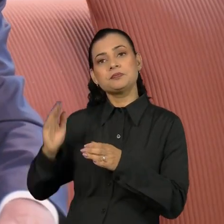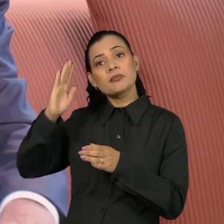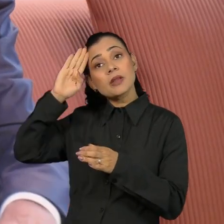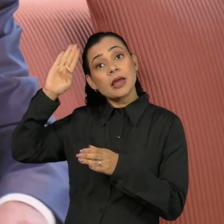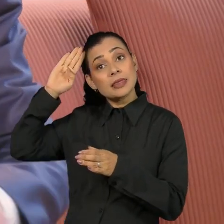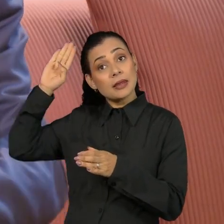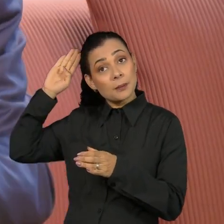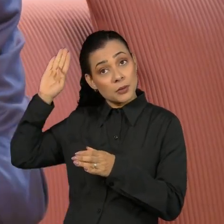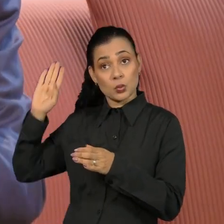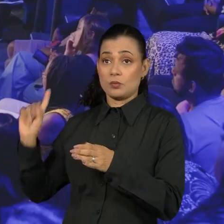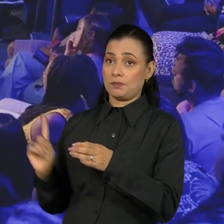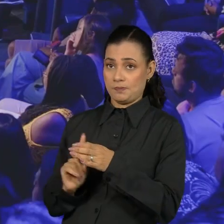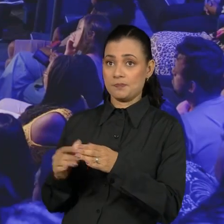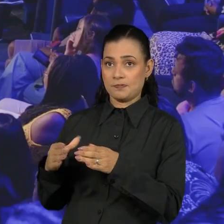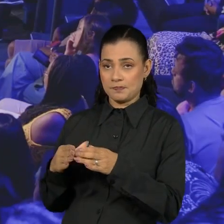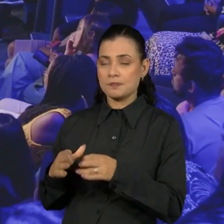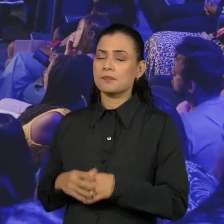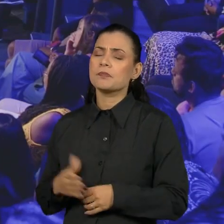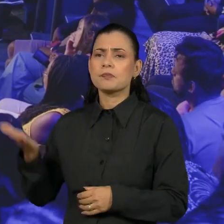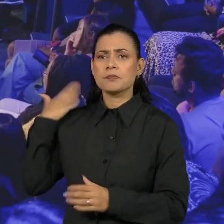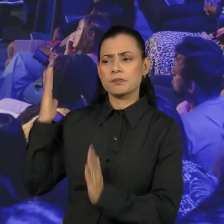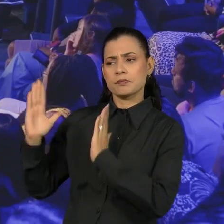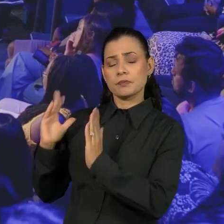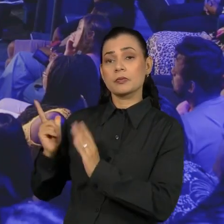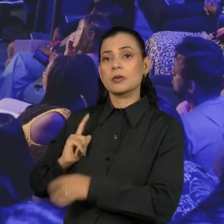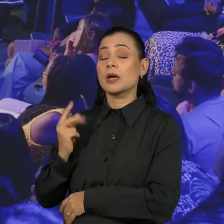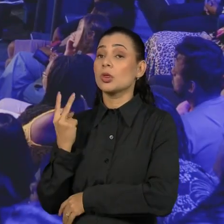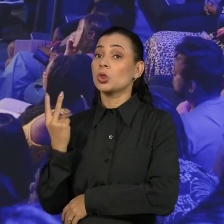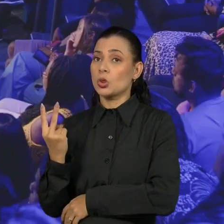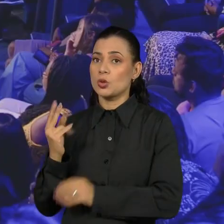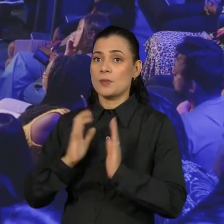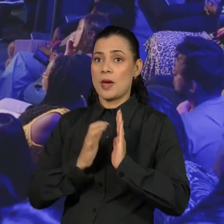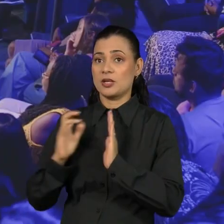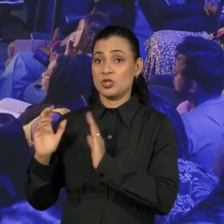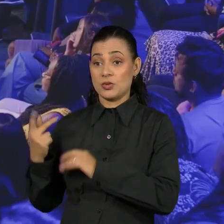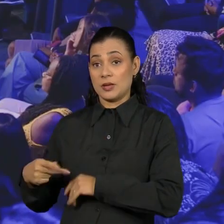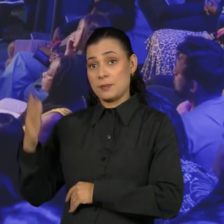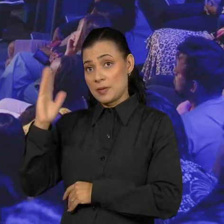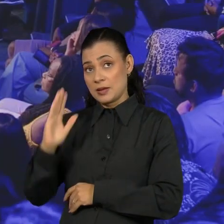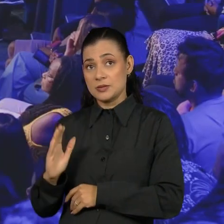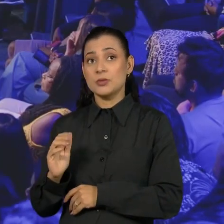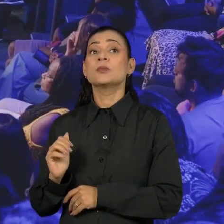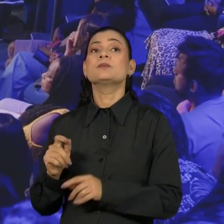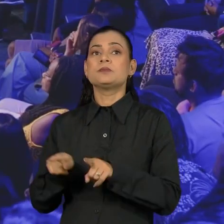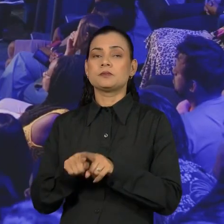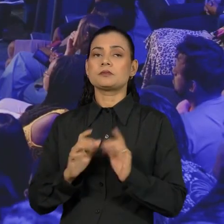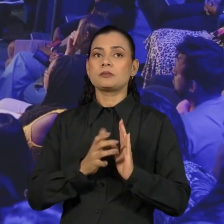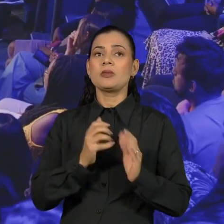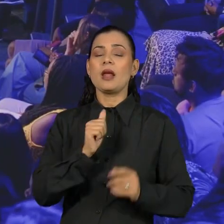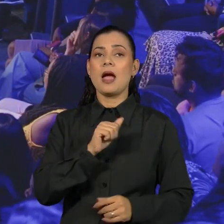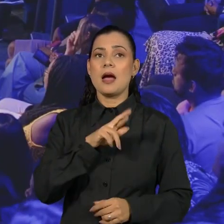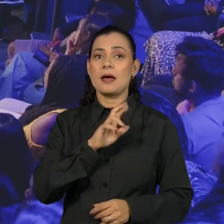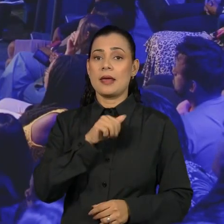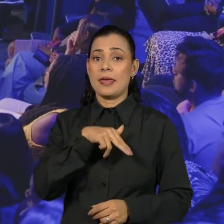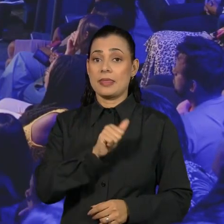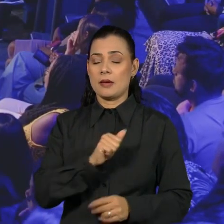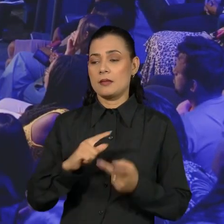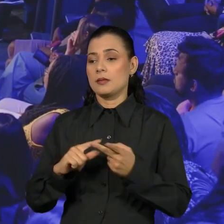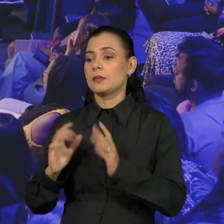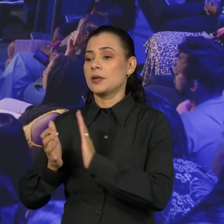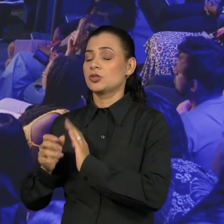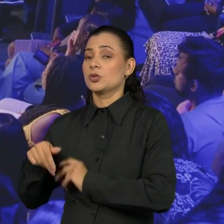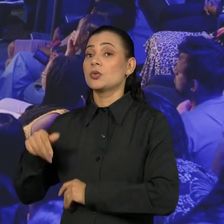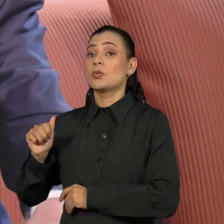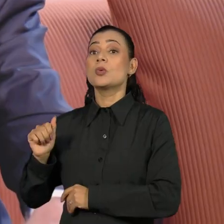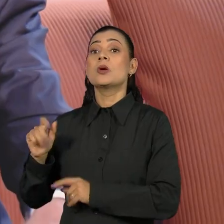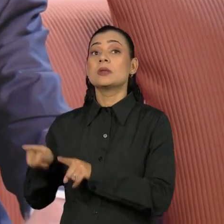faculdade. Aí, naquele tempo, só tinham 2 partidos no Brasil. A Arena, que apoiava o governo, e o MDB, que era de